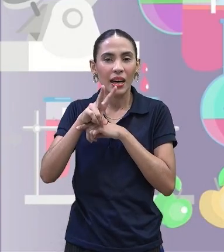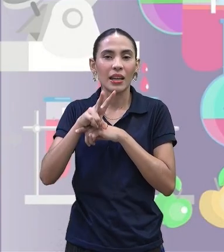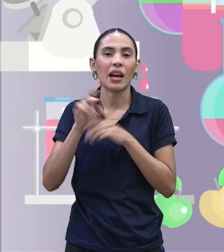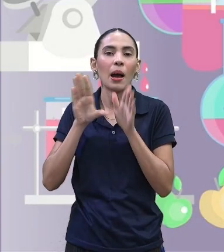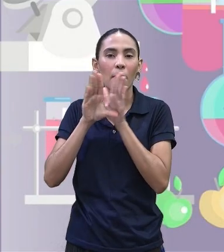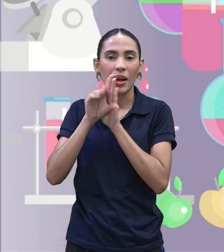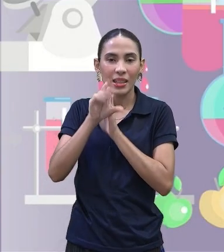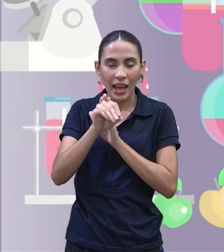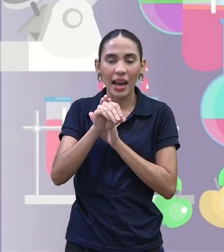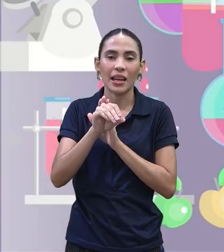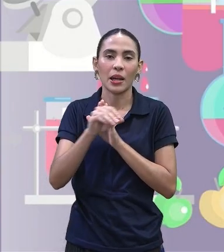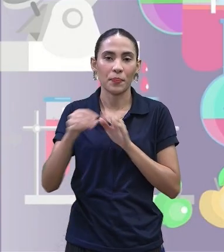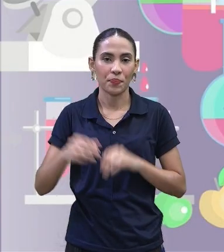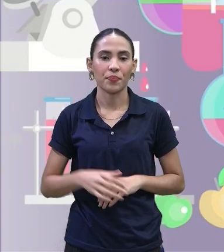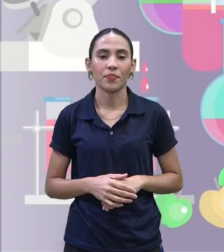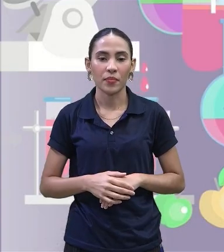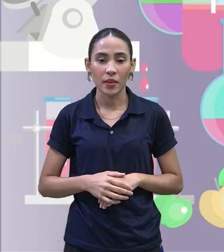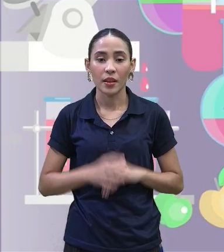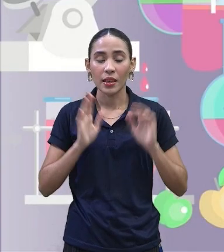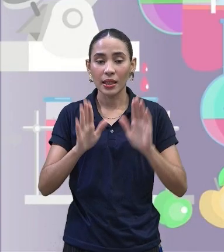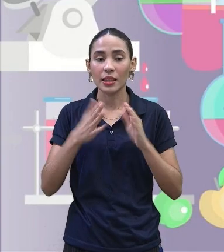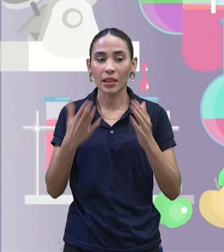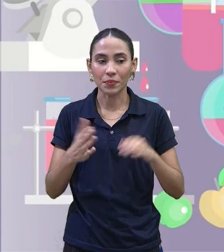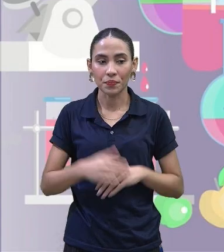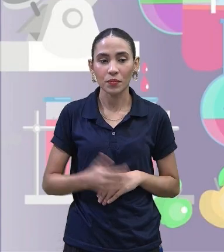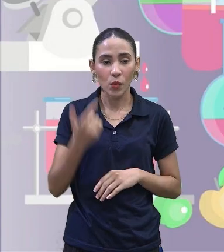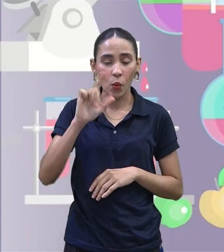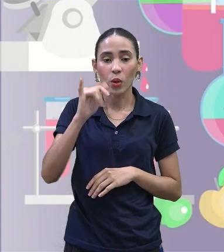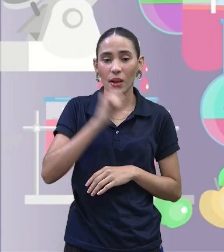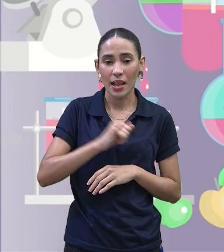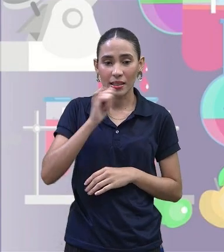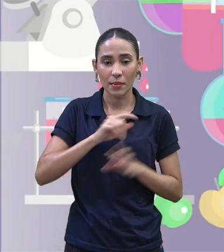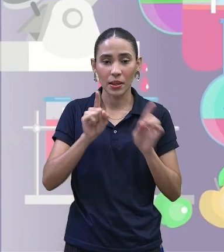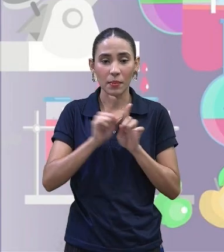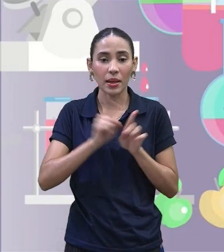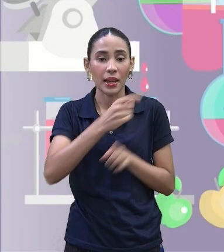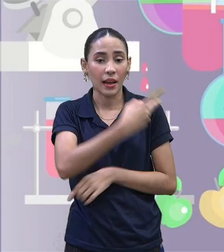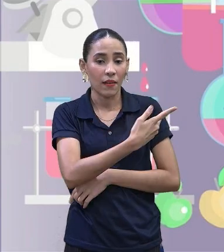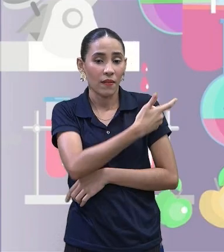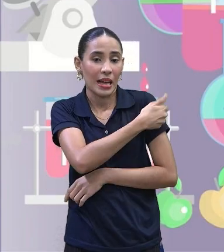infecção bacteriana. Então, outro exemplo aqui, são as